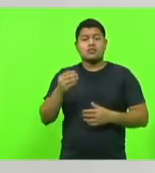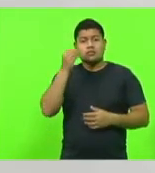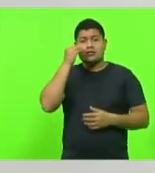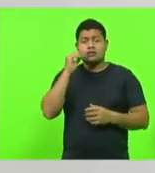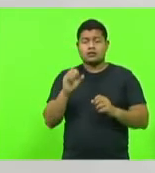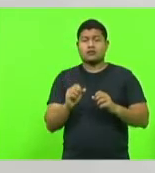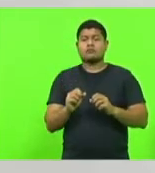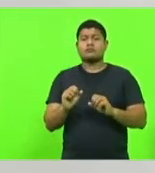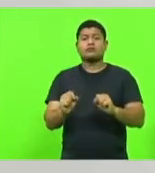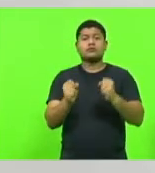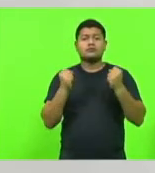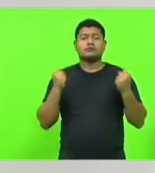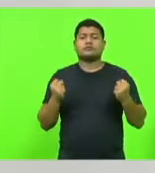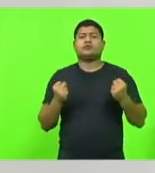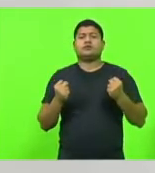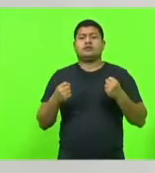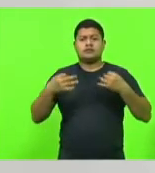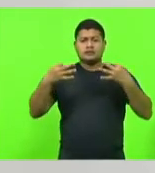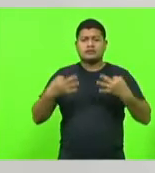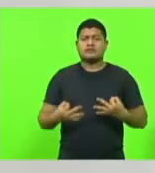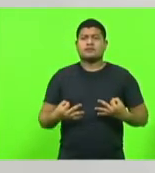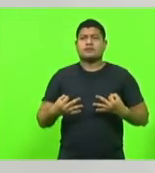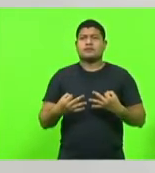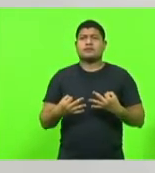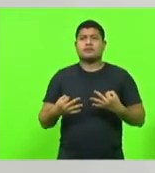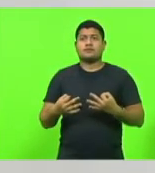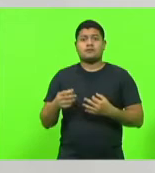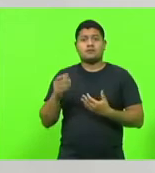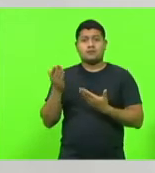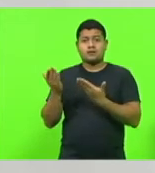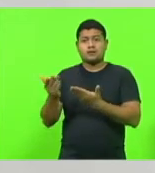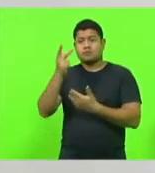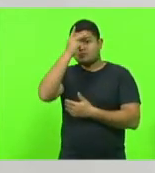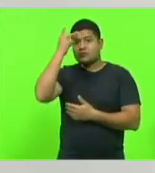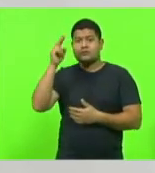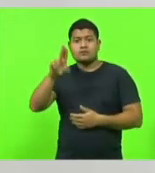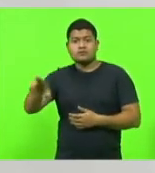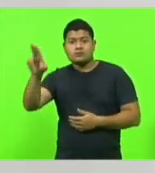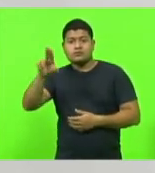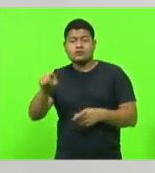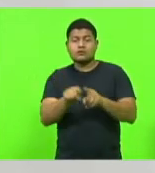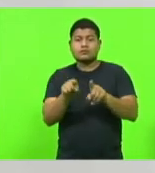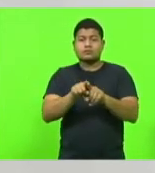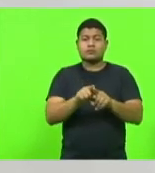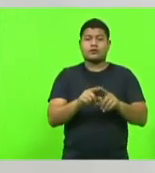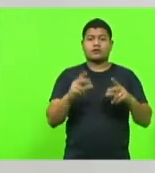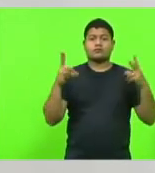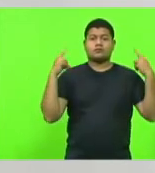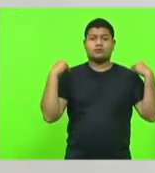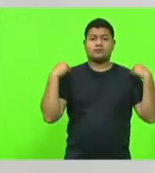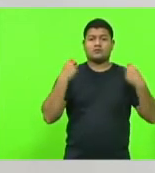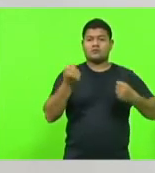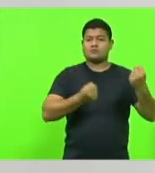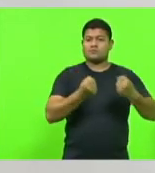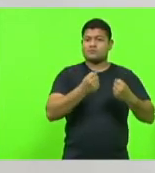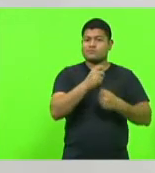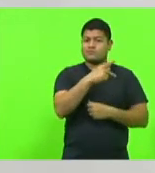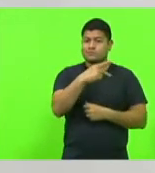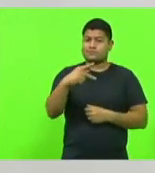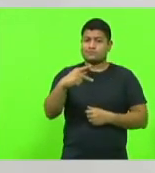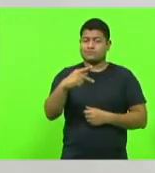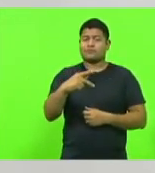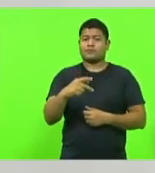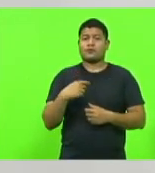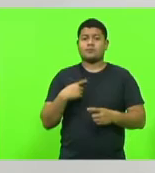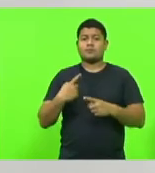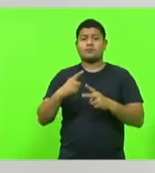defender com muita propriedade tanto o passageiro como o motorista de aplicativo, porque são os dois que perdem com